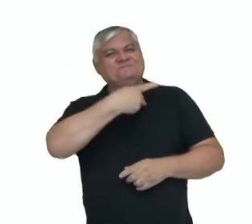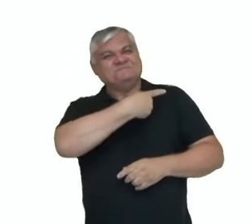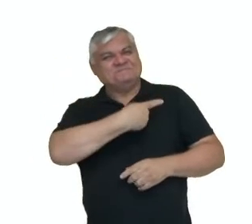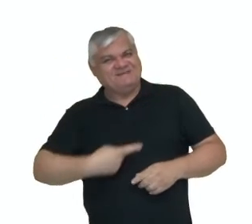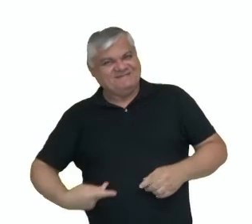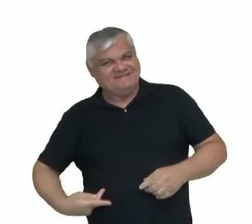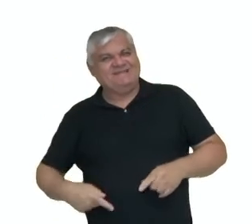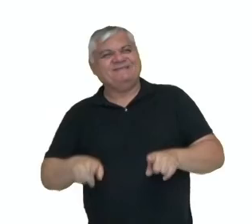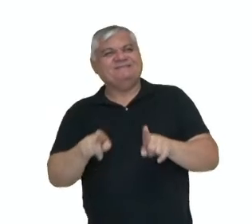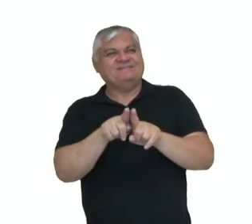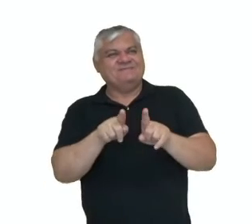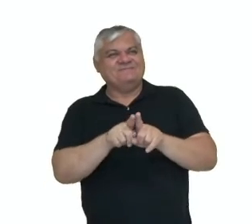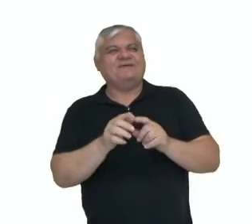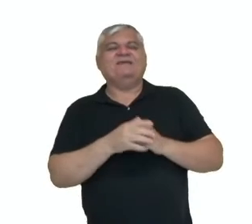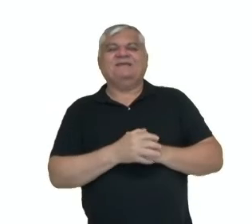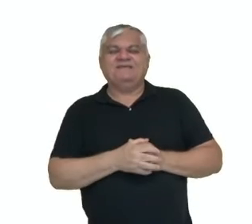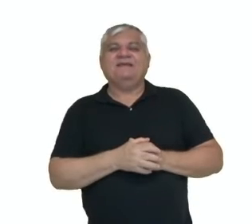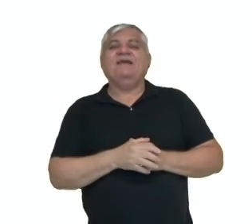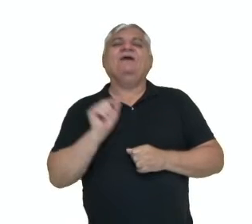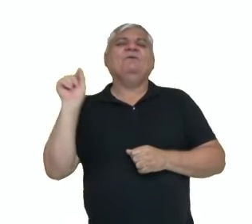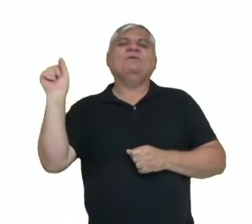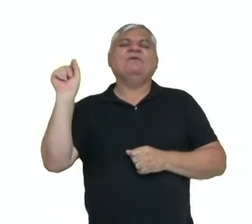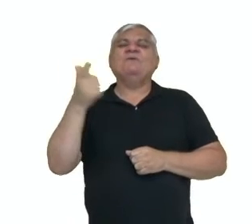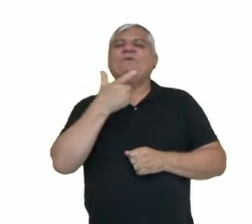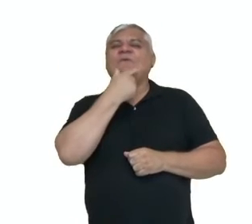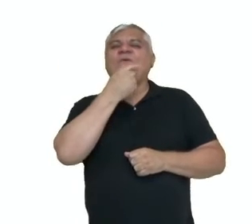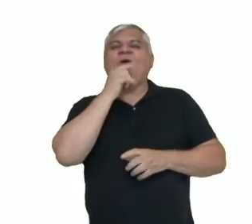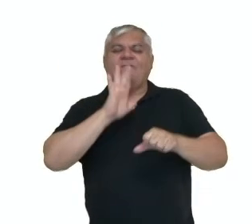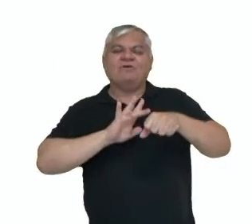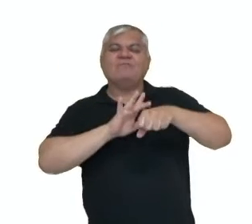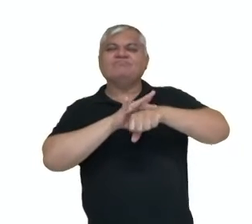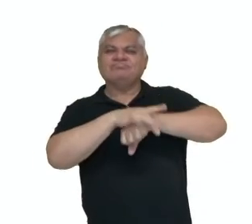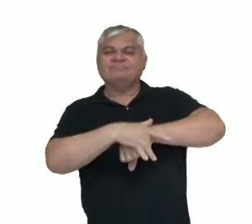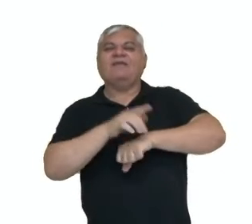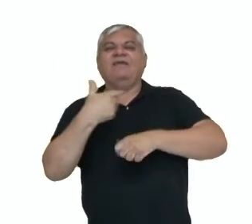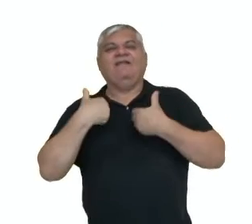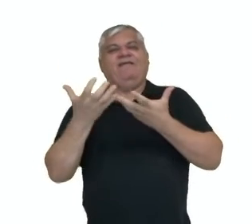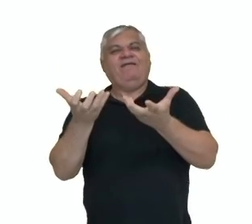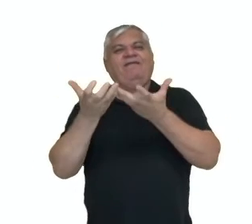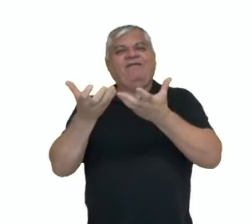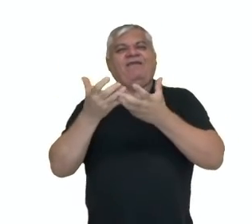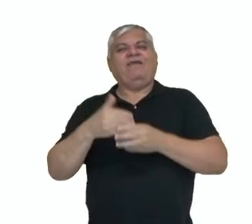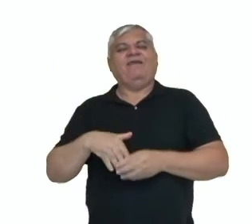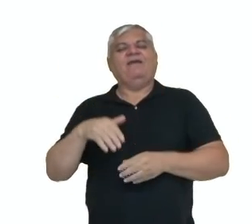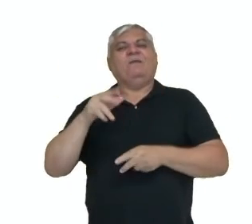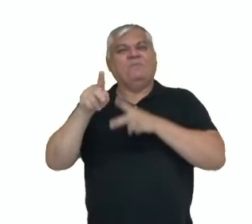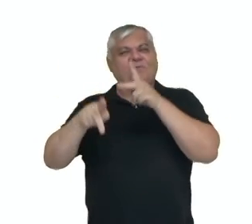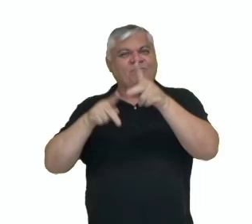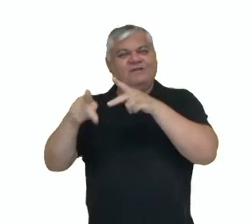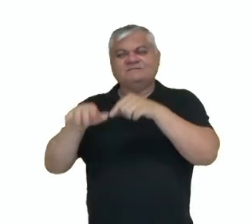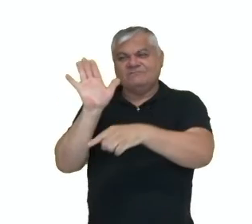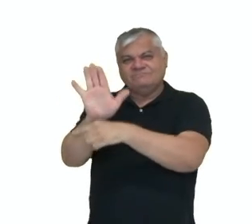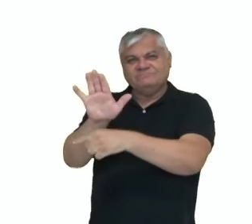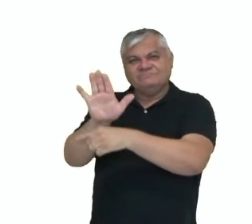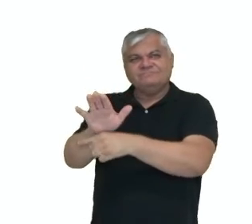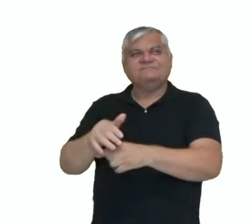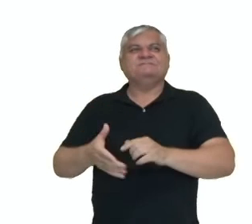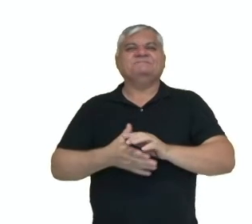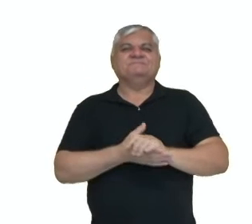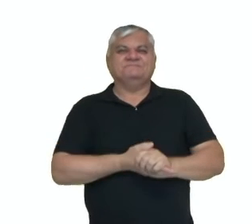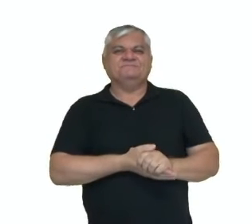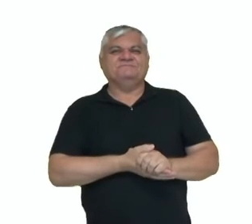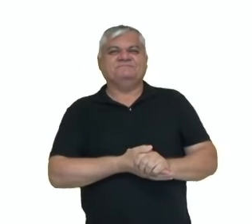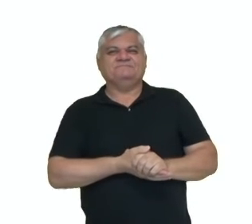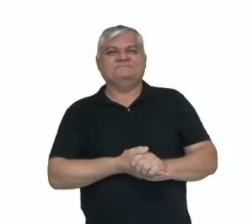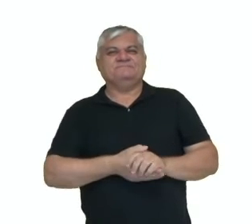em 1977. E ele era justamente um grande defensor dessa participação da população. O que nos